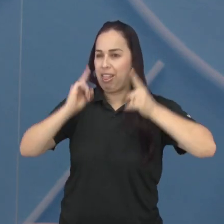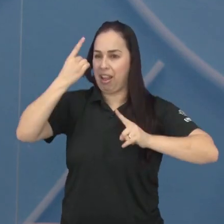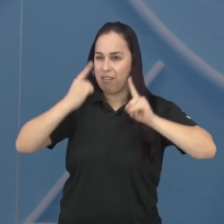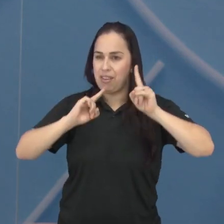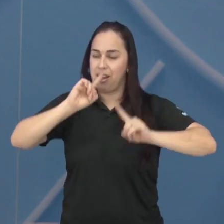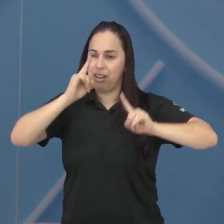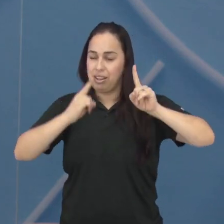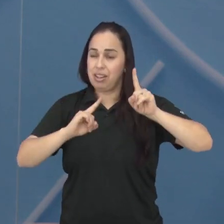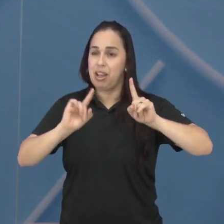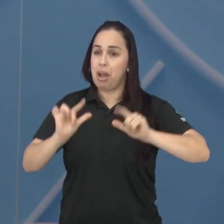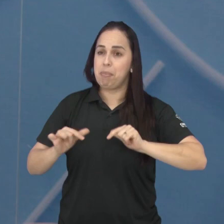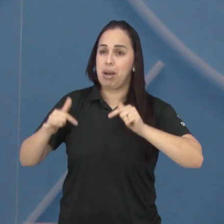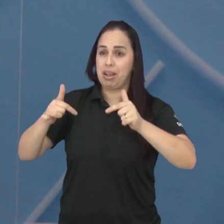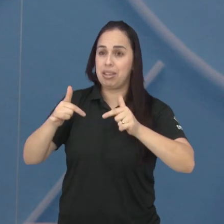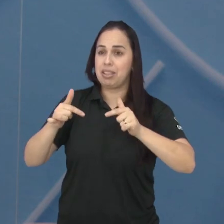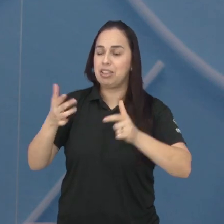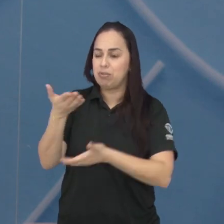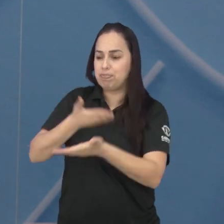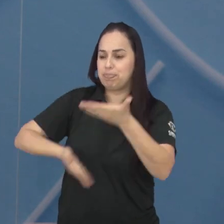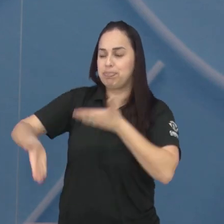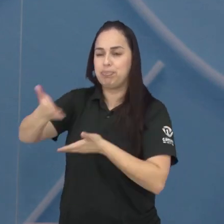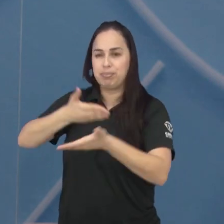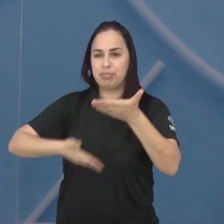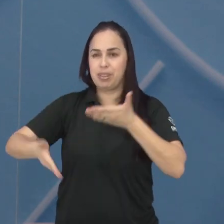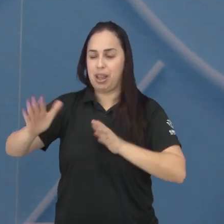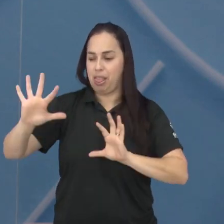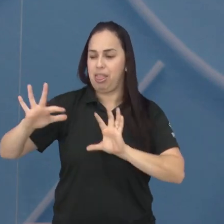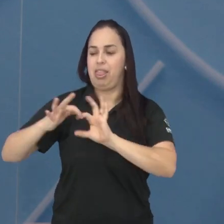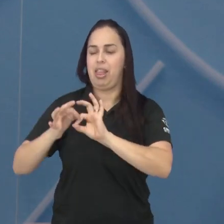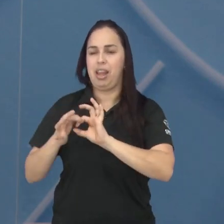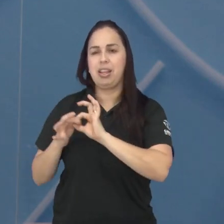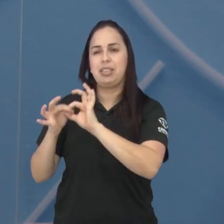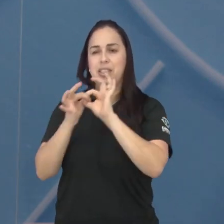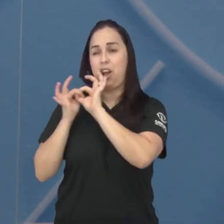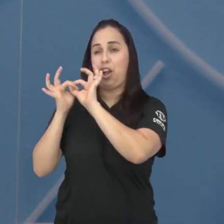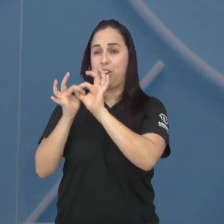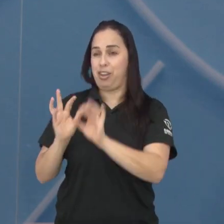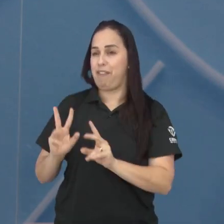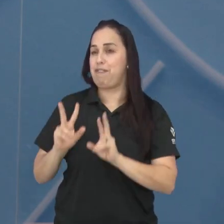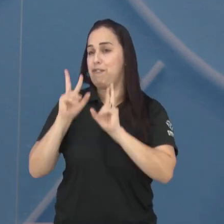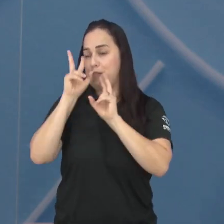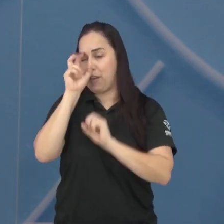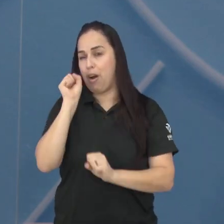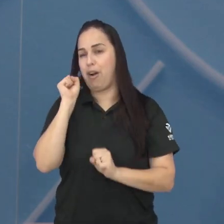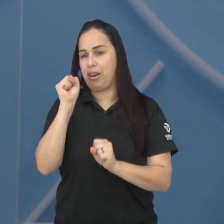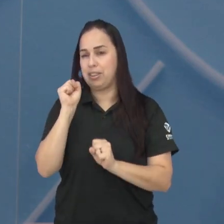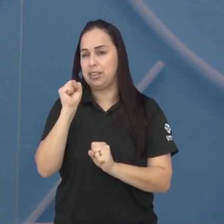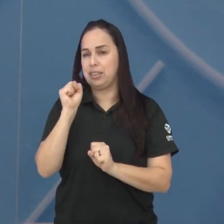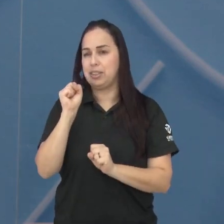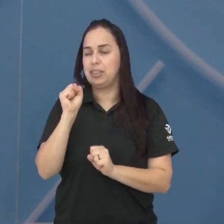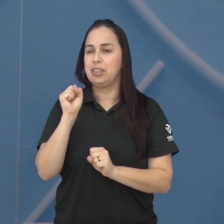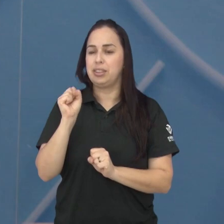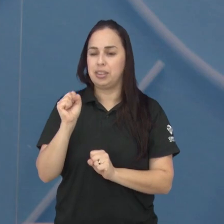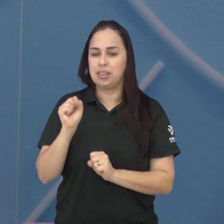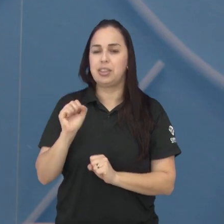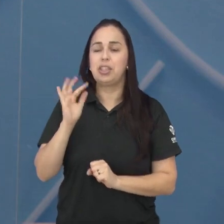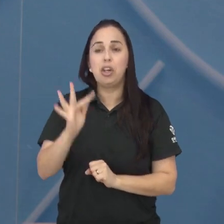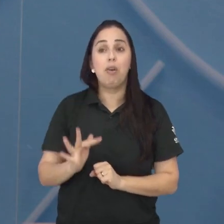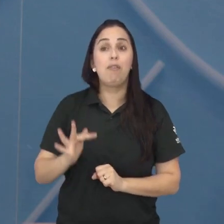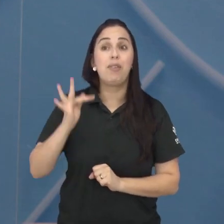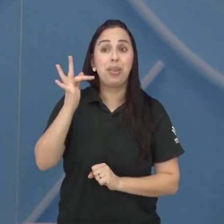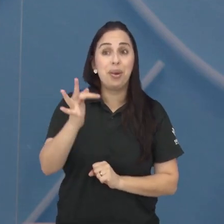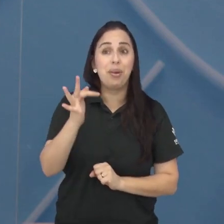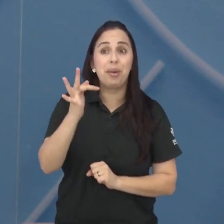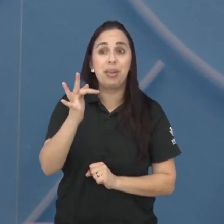iniciativa, assim, desde que ela seja compartilhada para que esses laços se fortaleçam, né? A gente vai permitindo que o